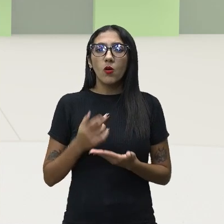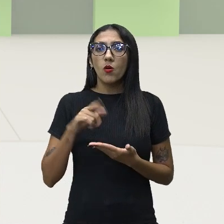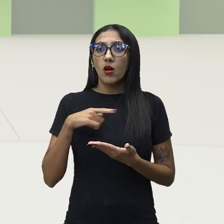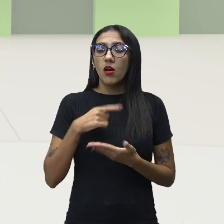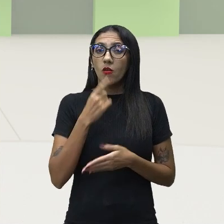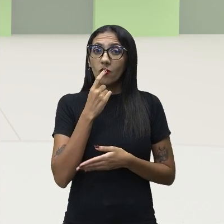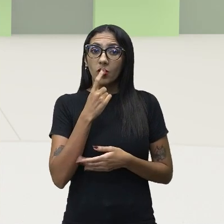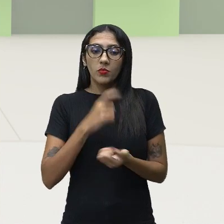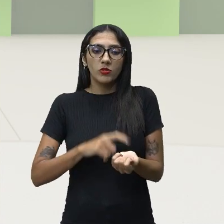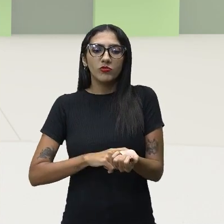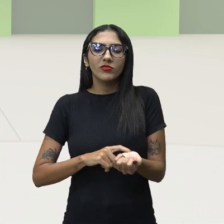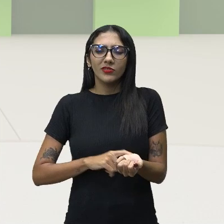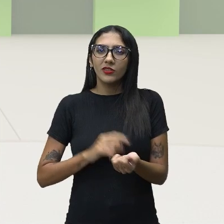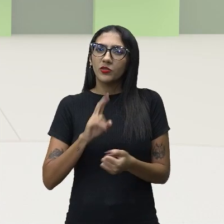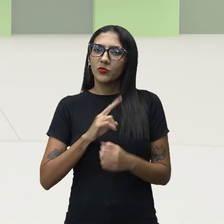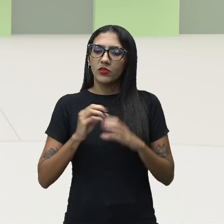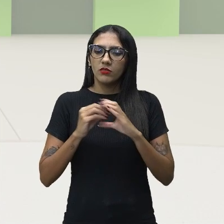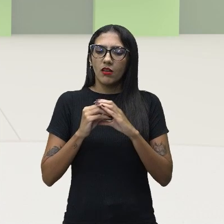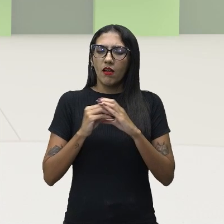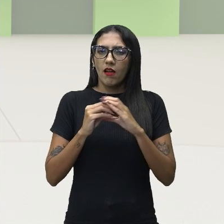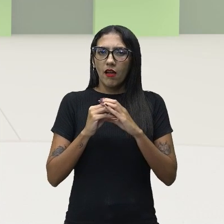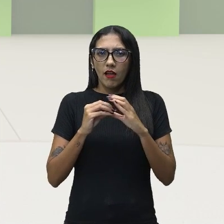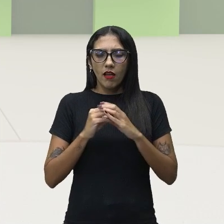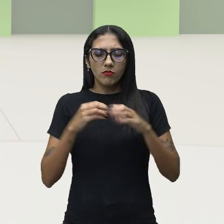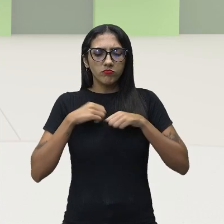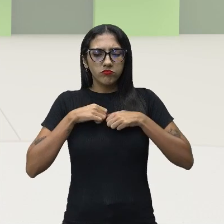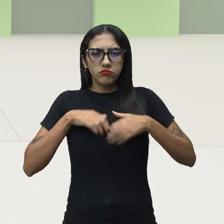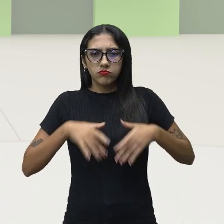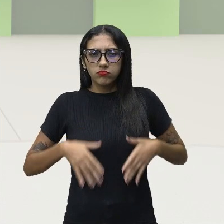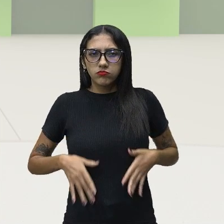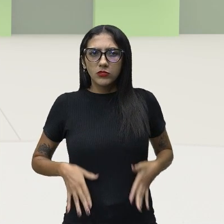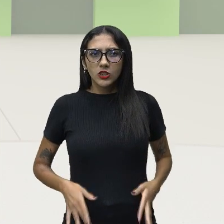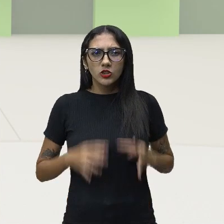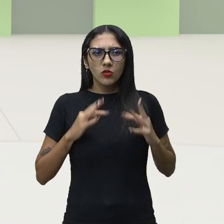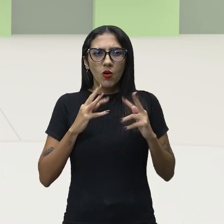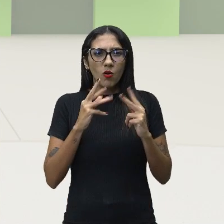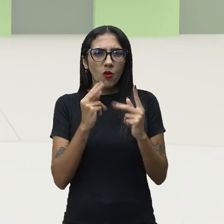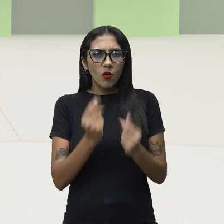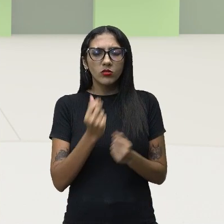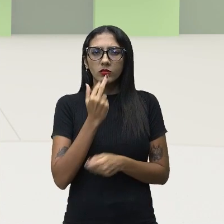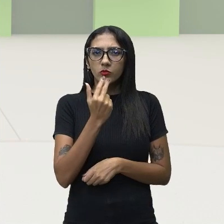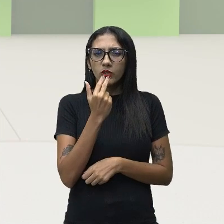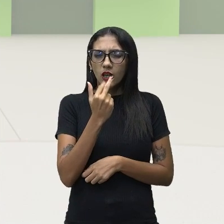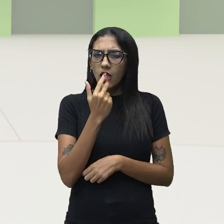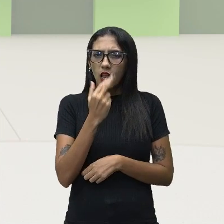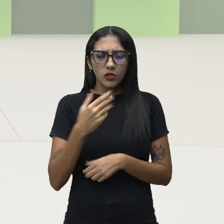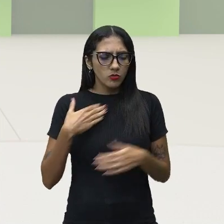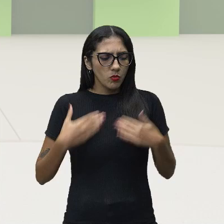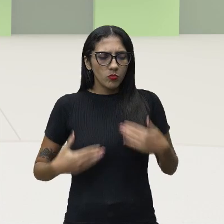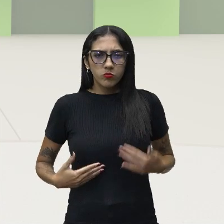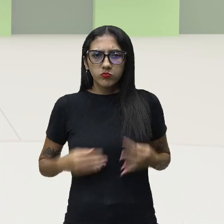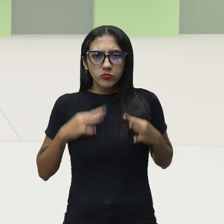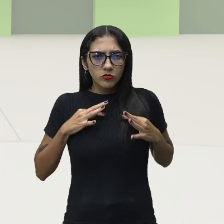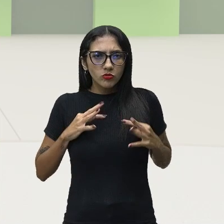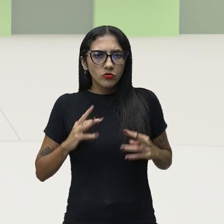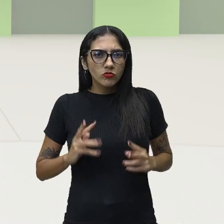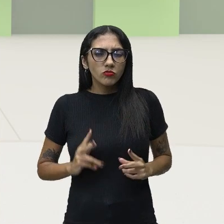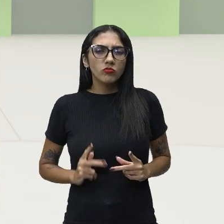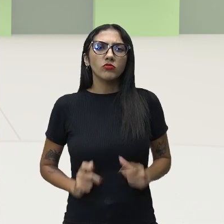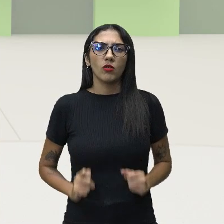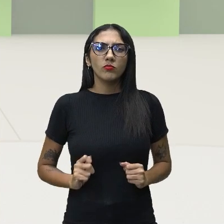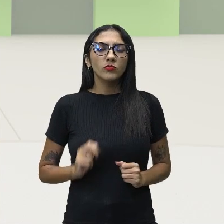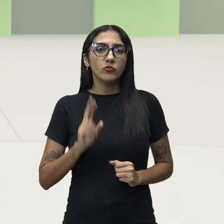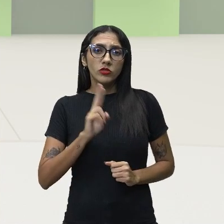transportar através das suas células, vai fazer chegar todos esses nutrientes a todas as partes do corpo, né? Através